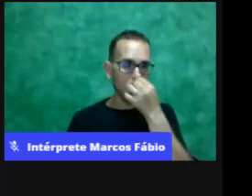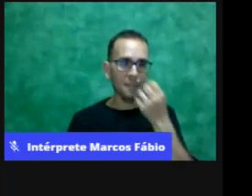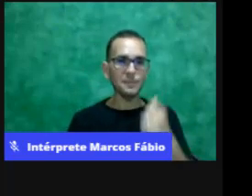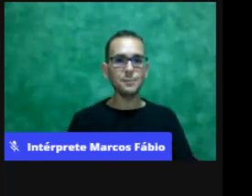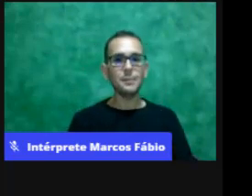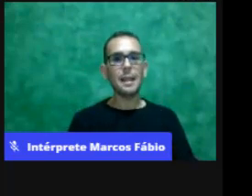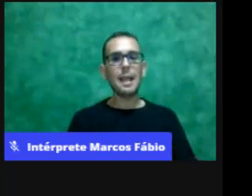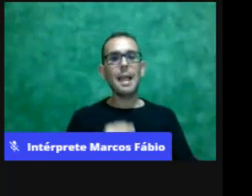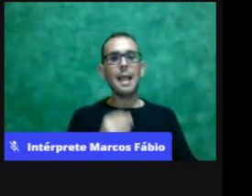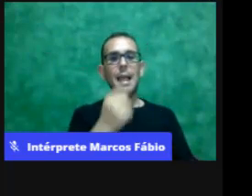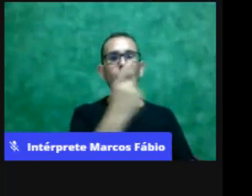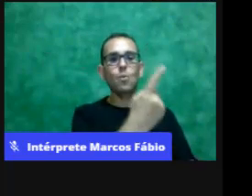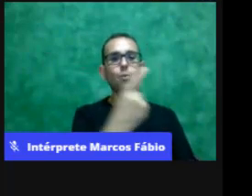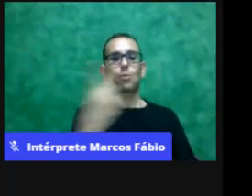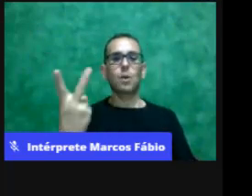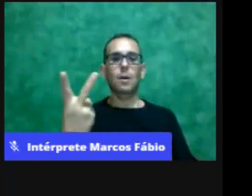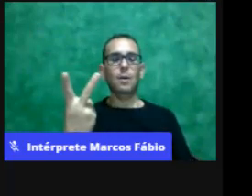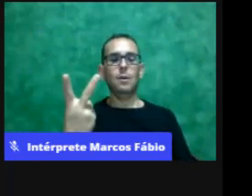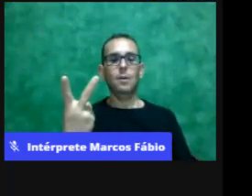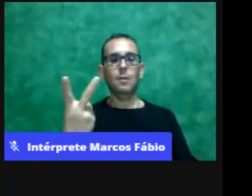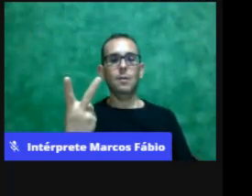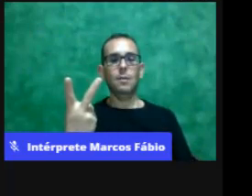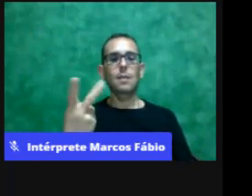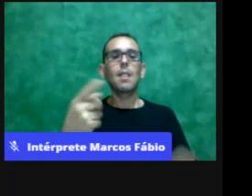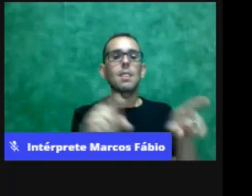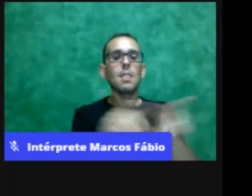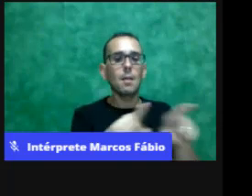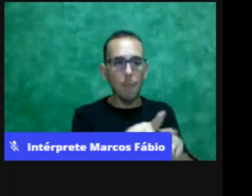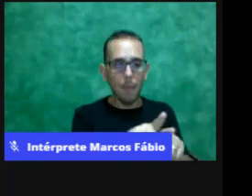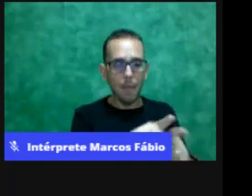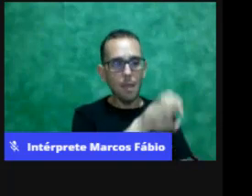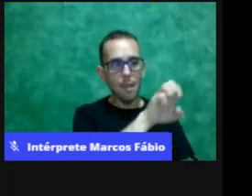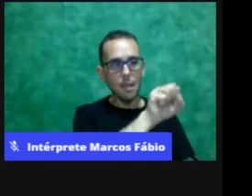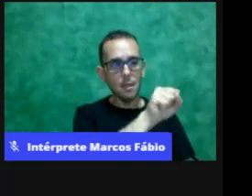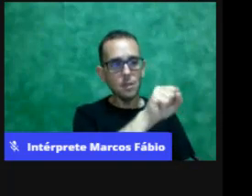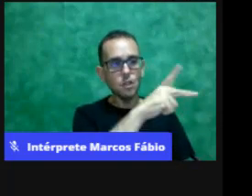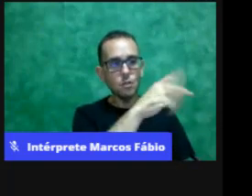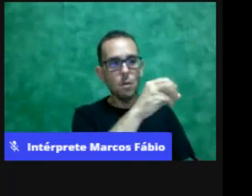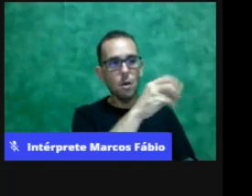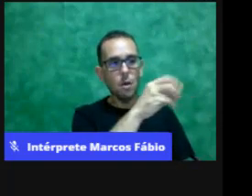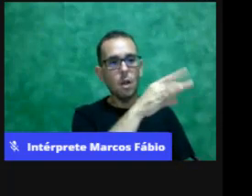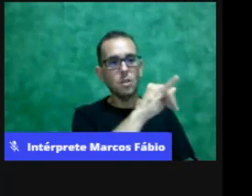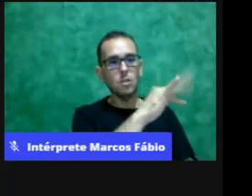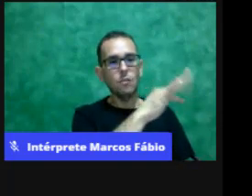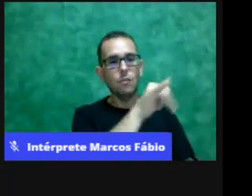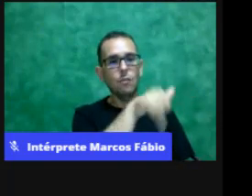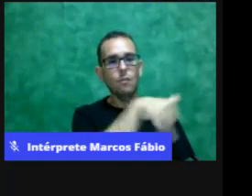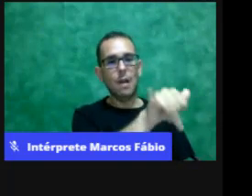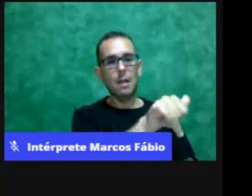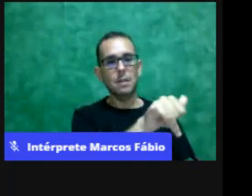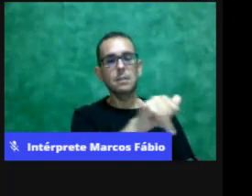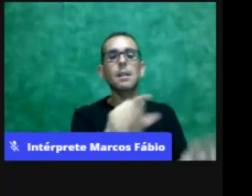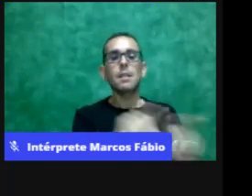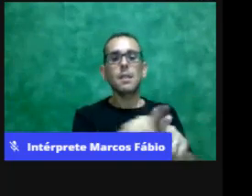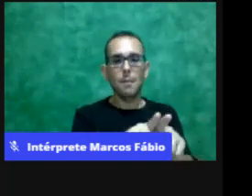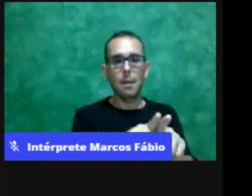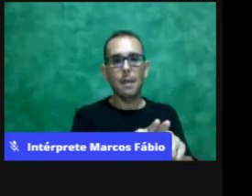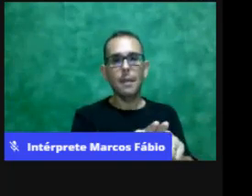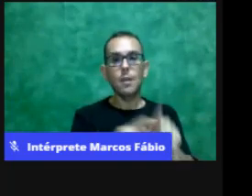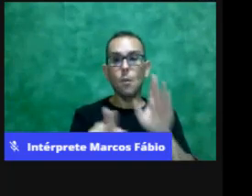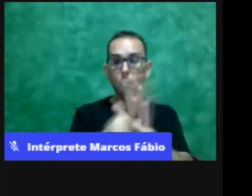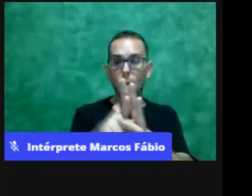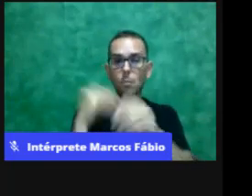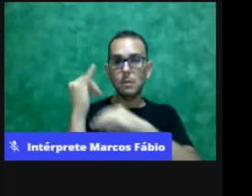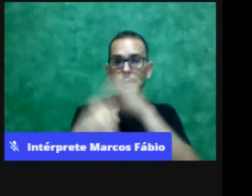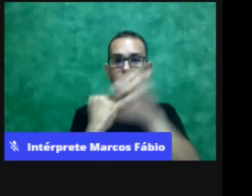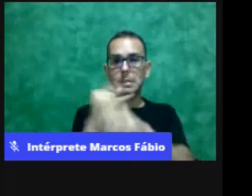São 2 links que eu coloquei, tanto do Spotify quanto do site, que é do Samuel Leite com o filho